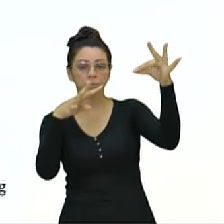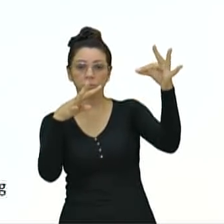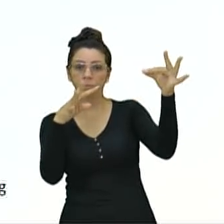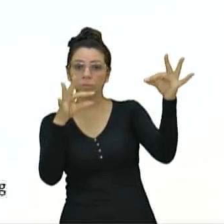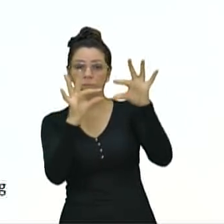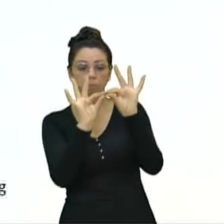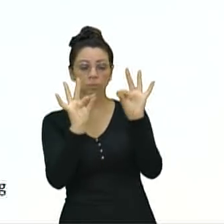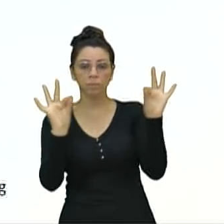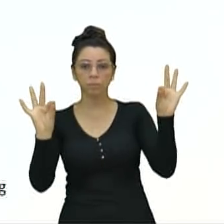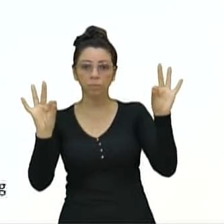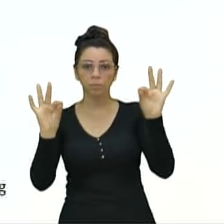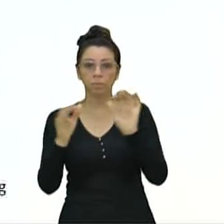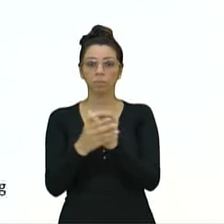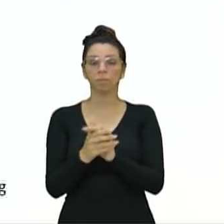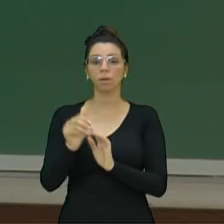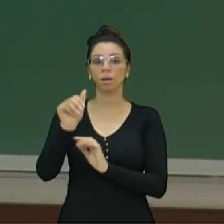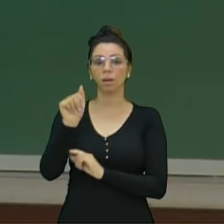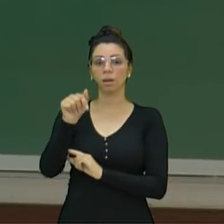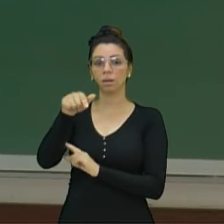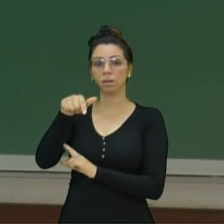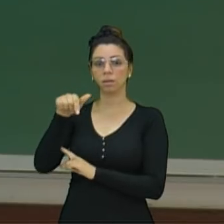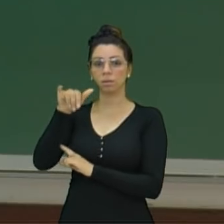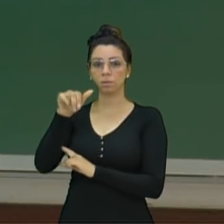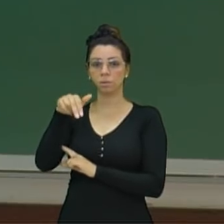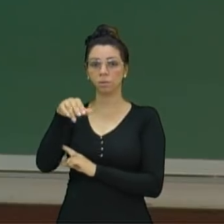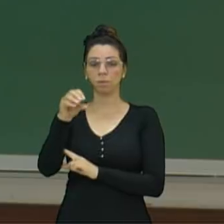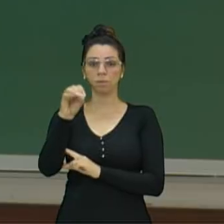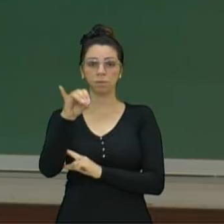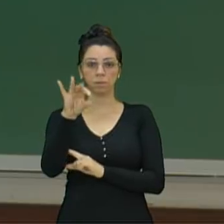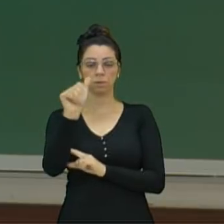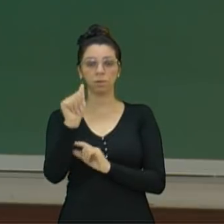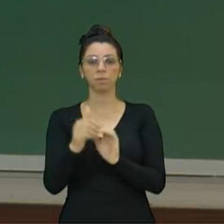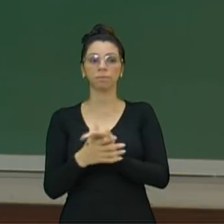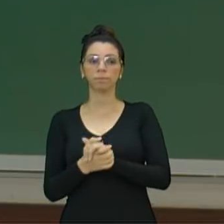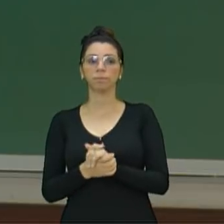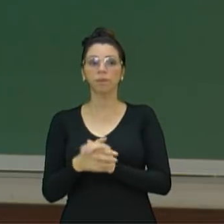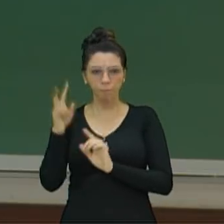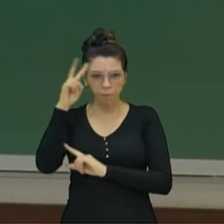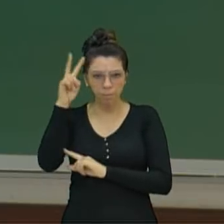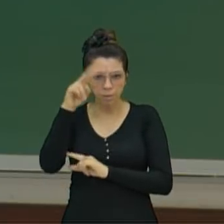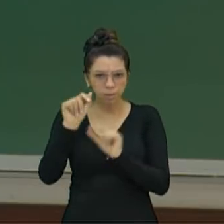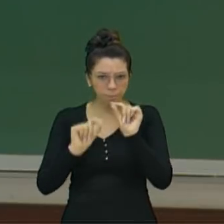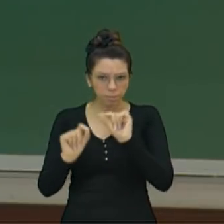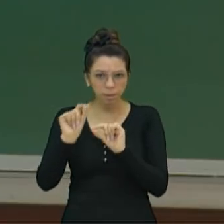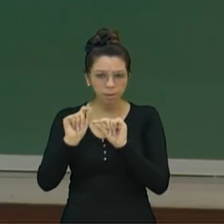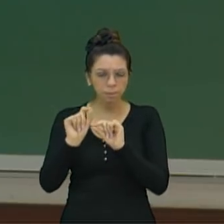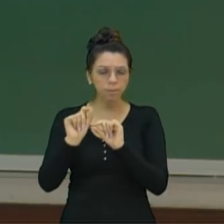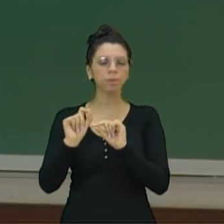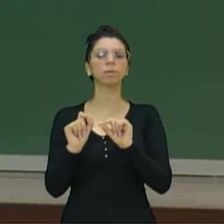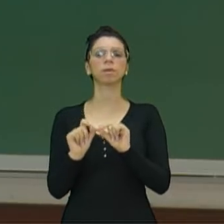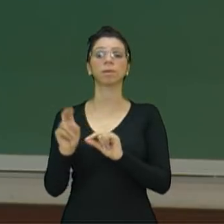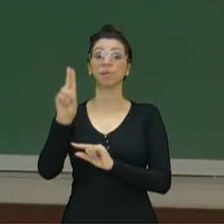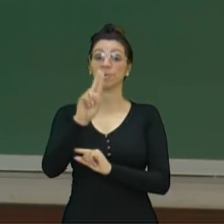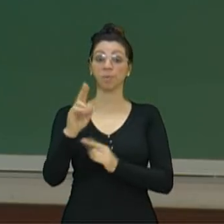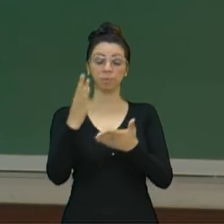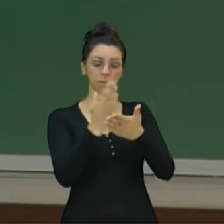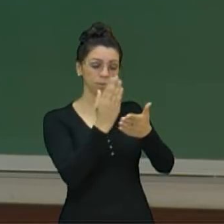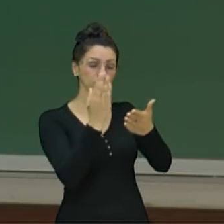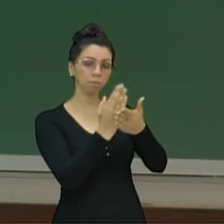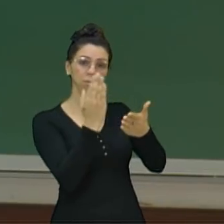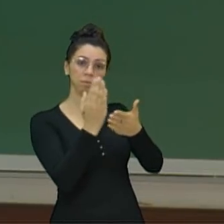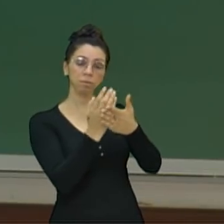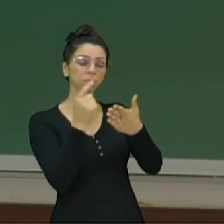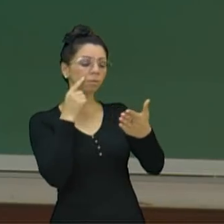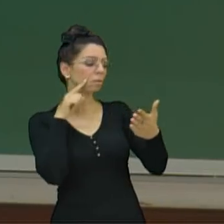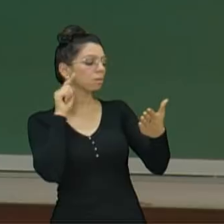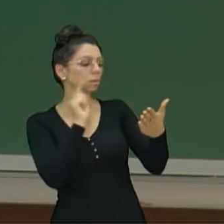alongado, chamada axônio. Então vamos relembrar? E depois você pode até acompanhar essa aula usando o seu caderno,